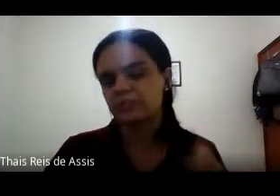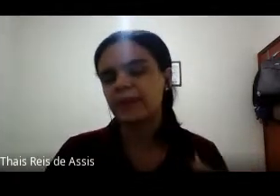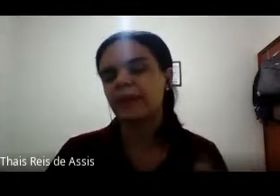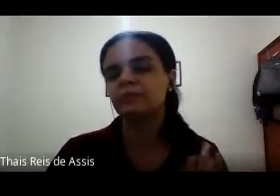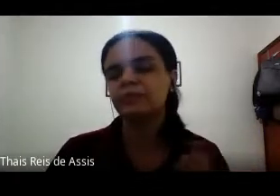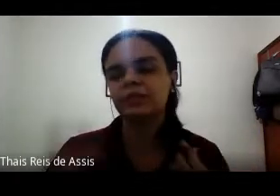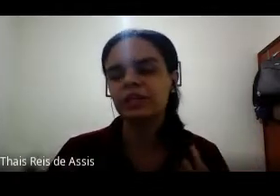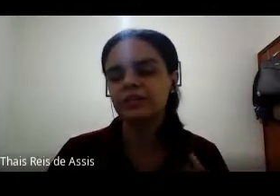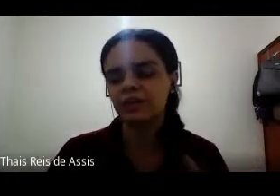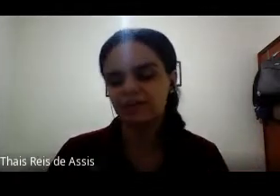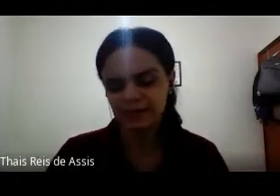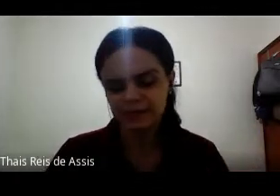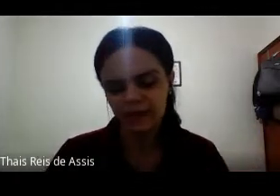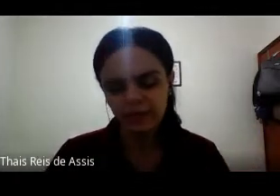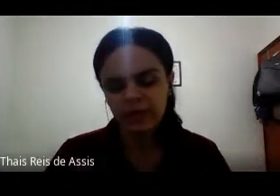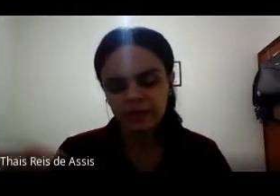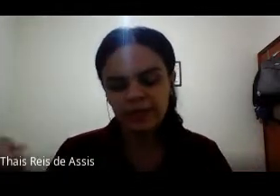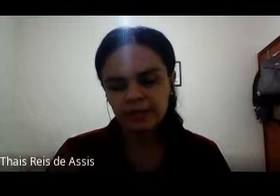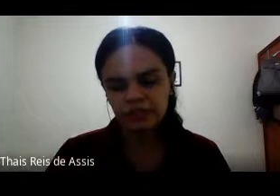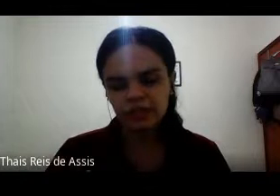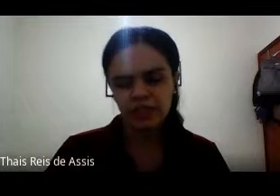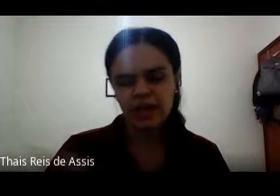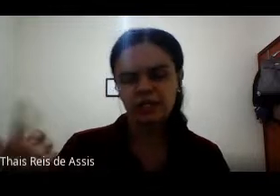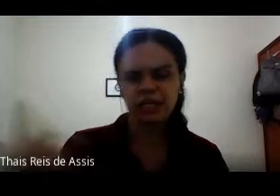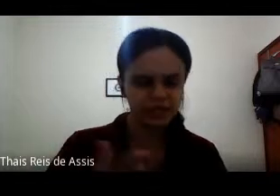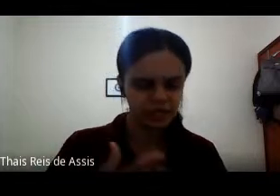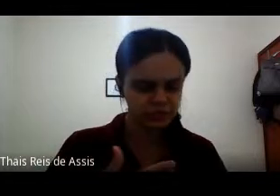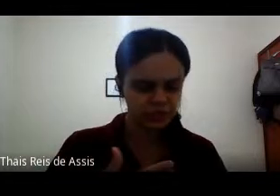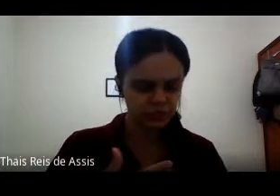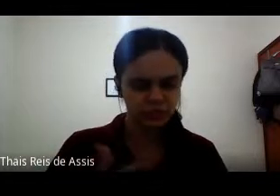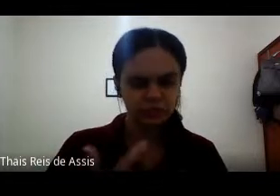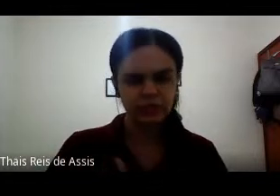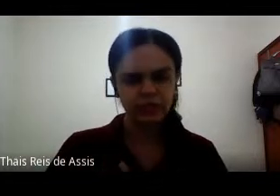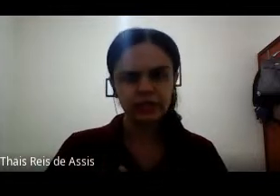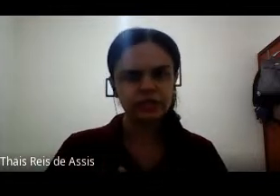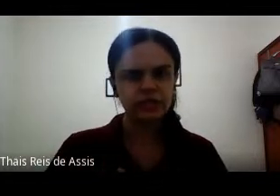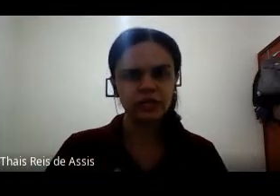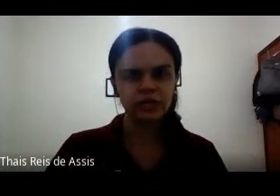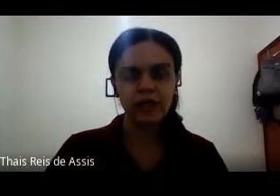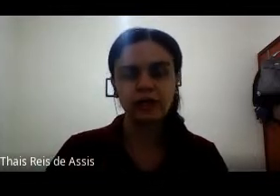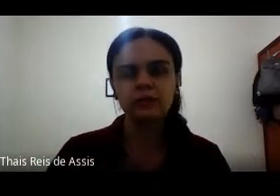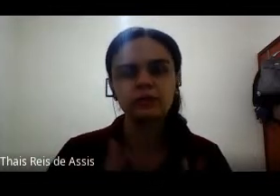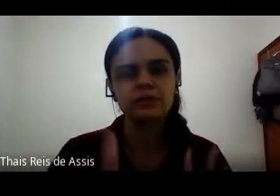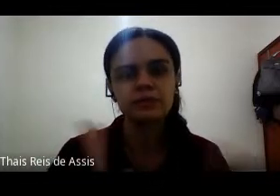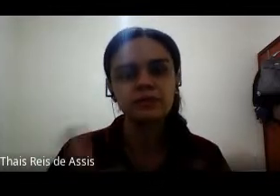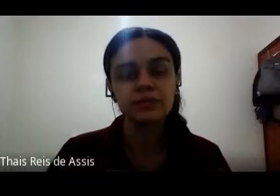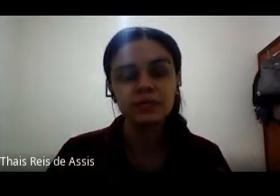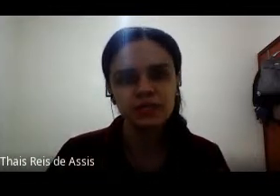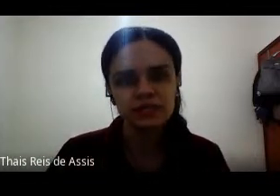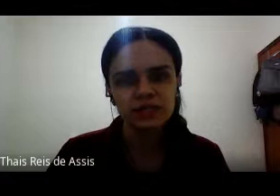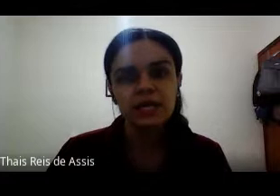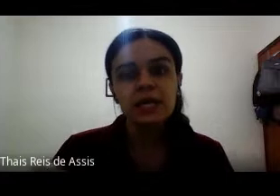pede a gente pegar a leitura, tem quem critica a avaliação, tem quem critica a didática, tem quem critica a estrutura, tem quem critica a arquitetura, existem